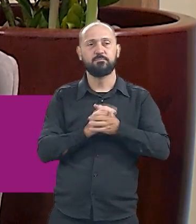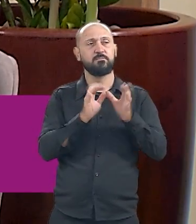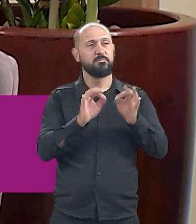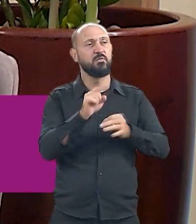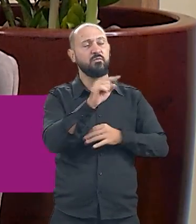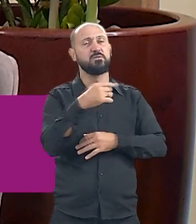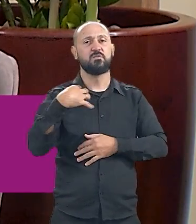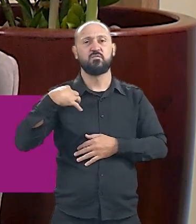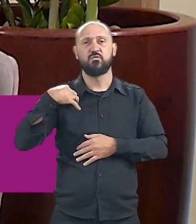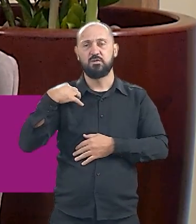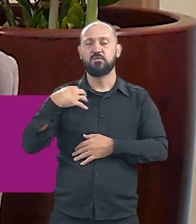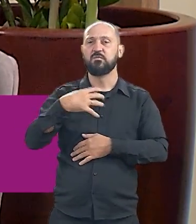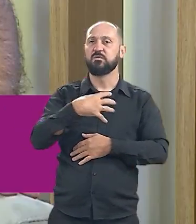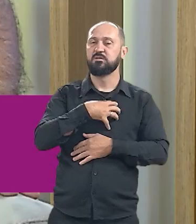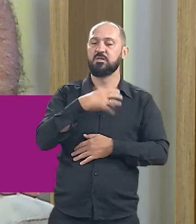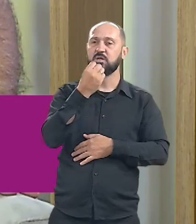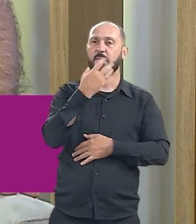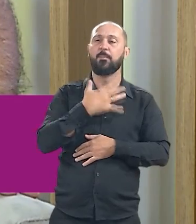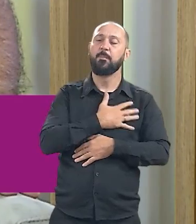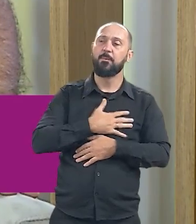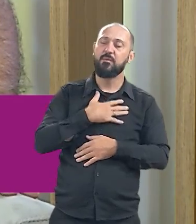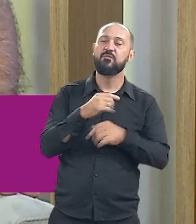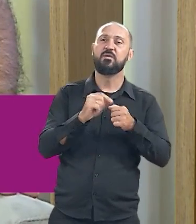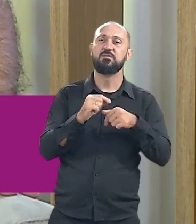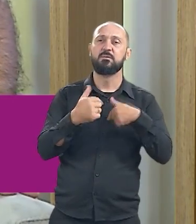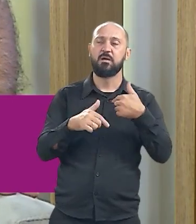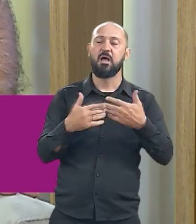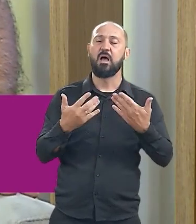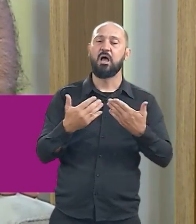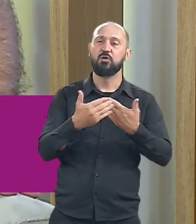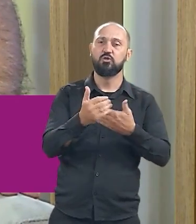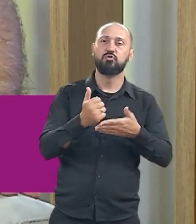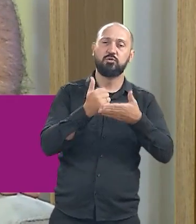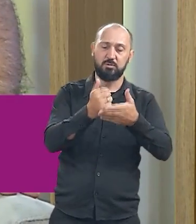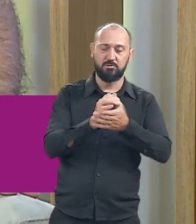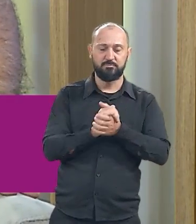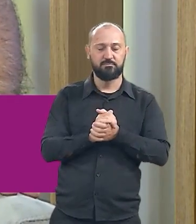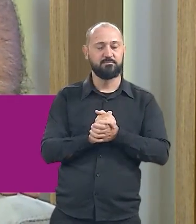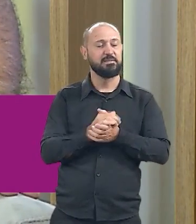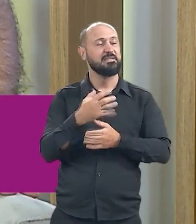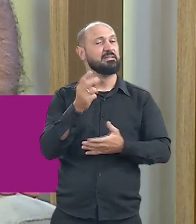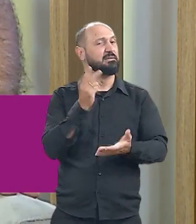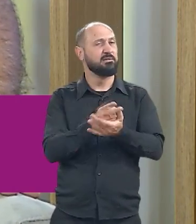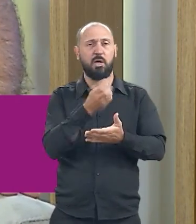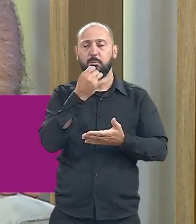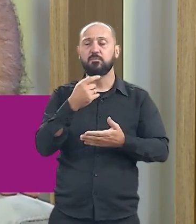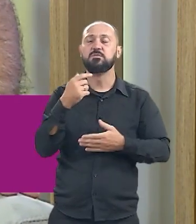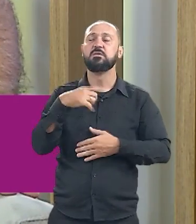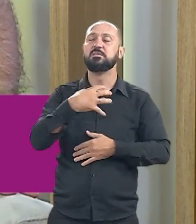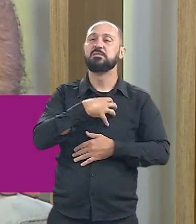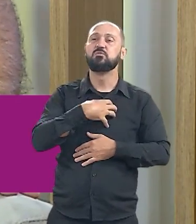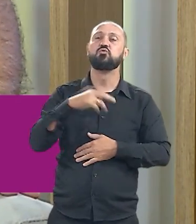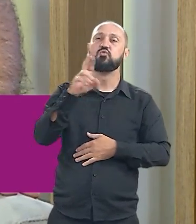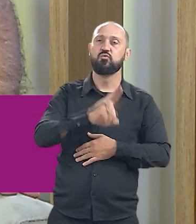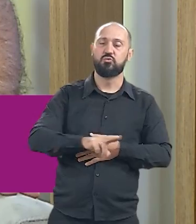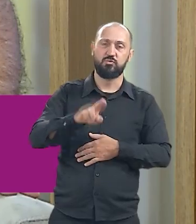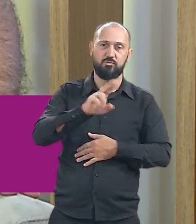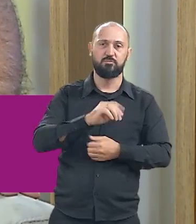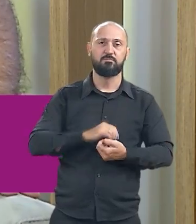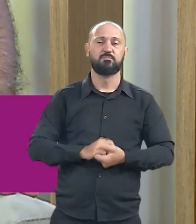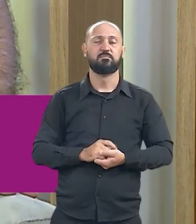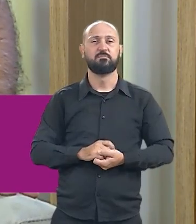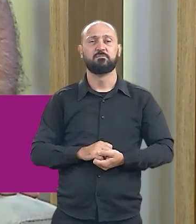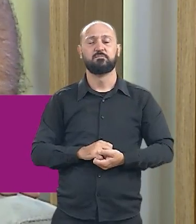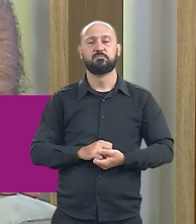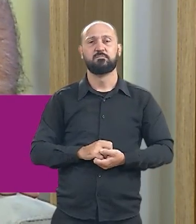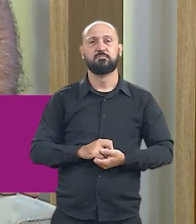em fazer bem ao próximo? É sempre bom, né? Você se sentir útil. Útil, né? Por exemplo,